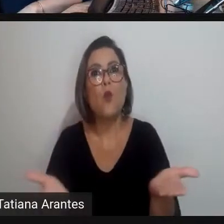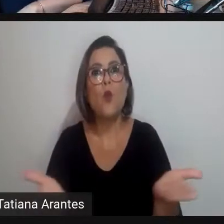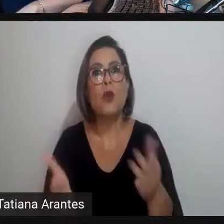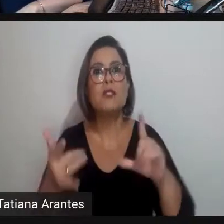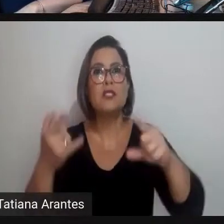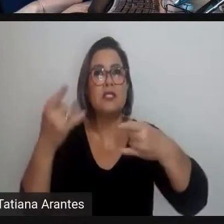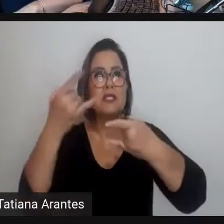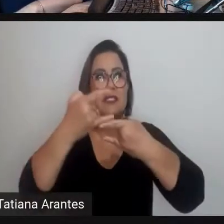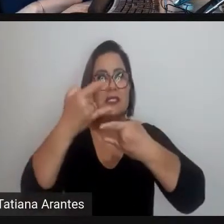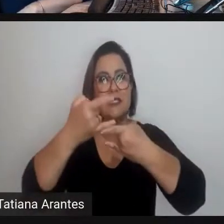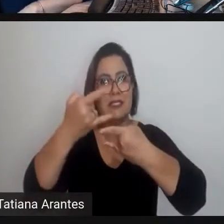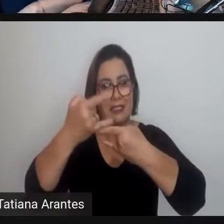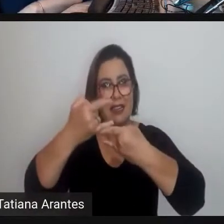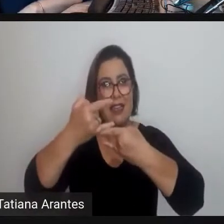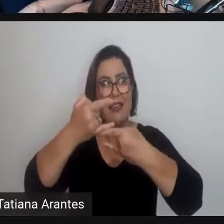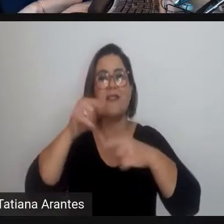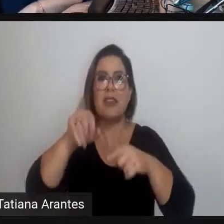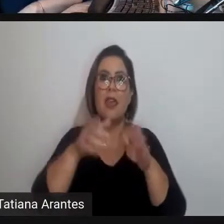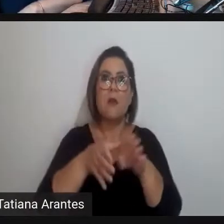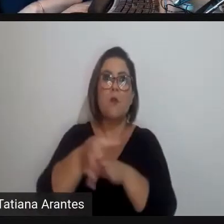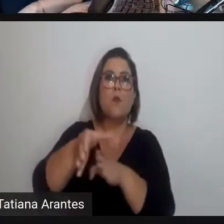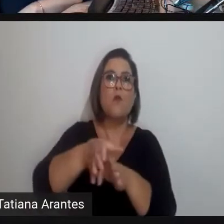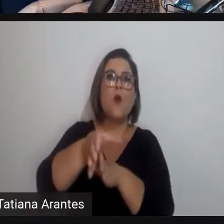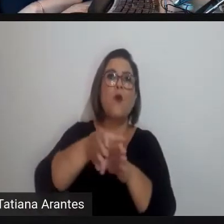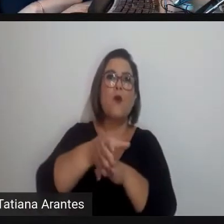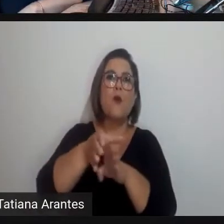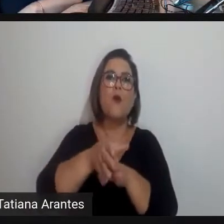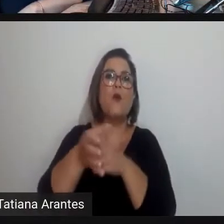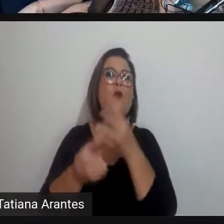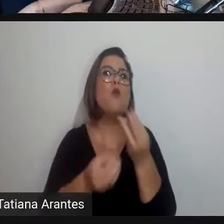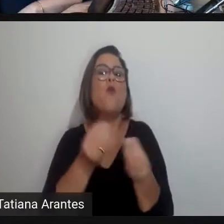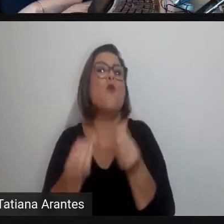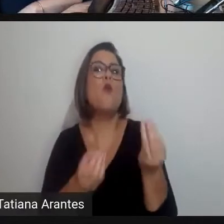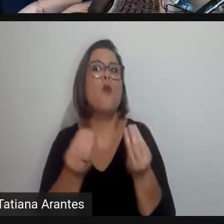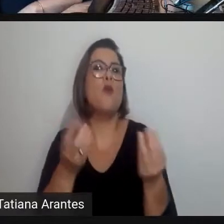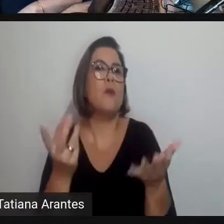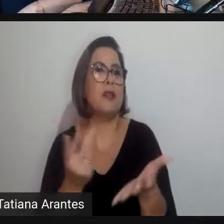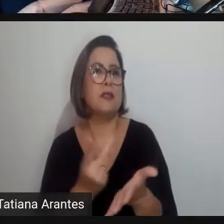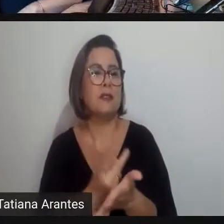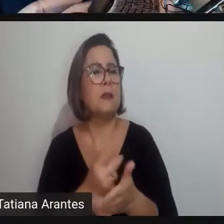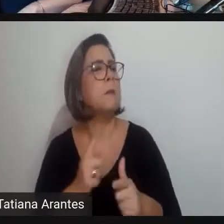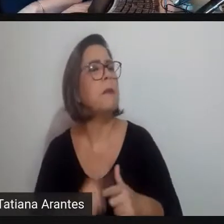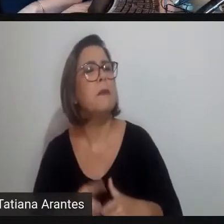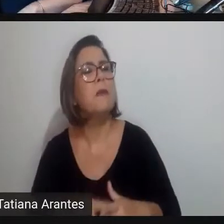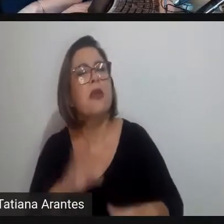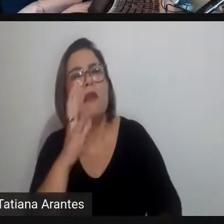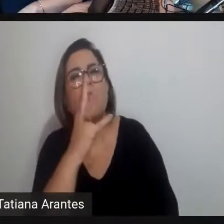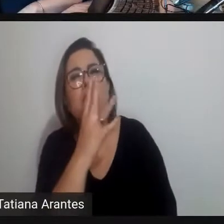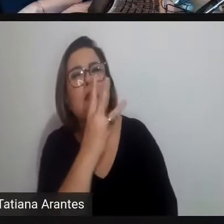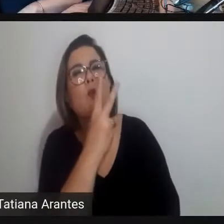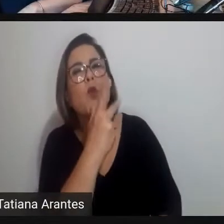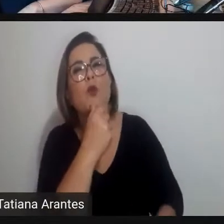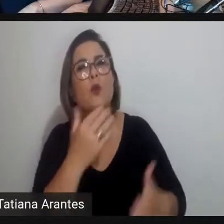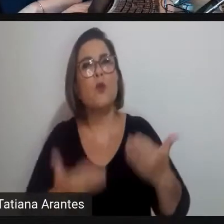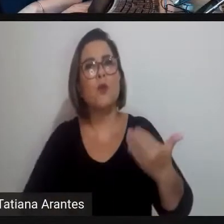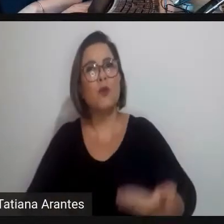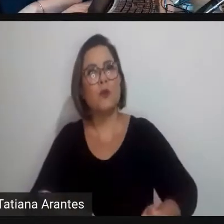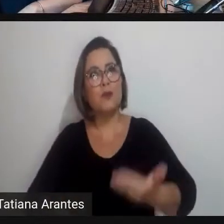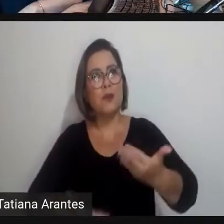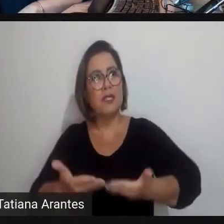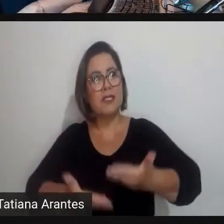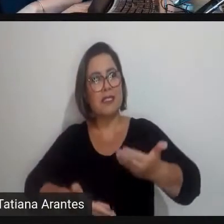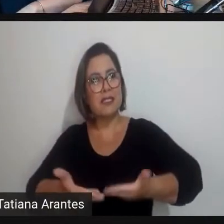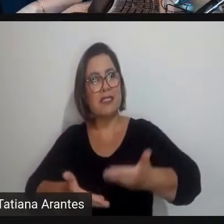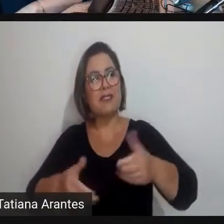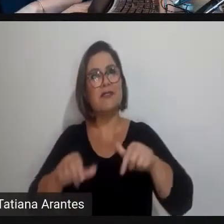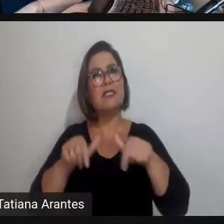essa transição seja feita. Por que isso demorou um pouco para chegar no serviço público, nas instituições públicas? Alguns já